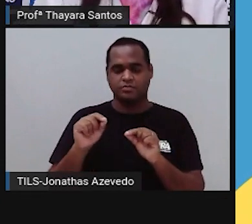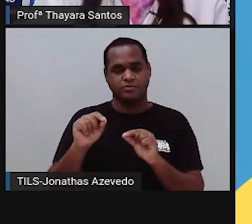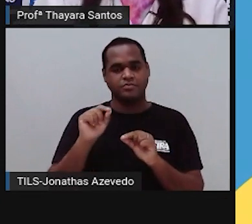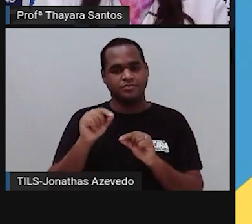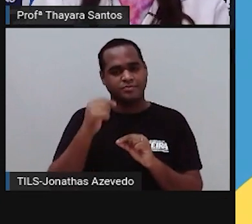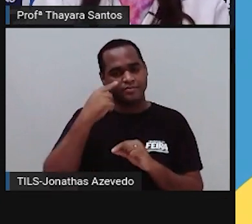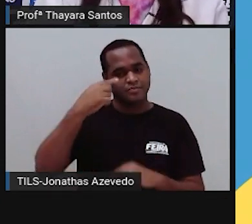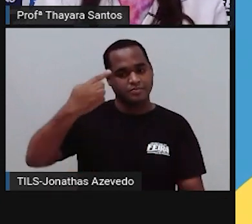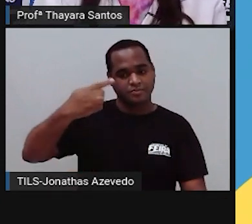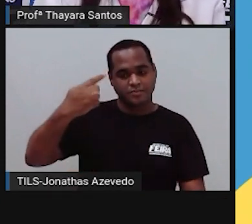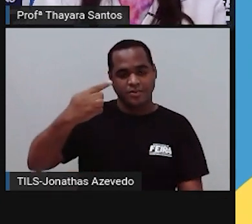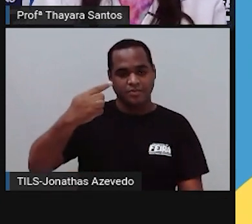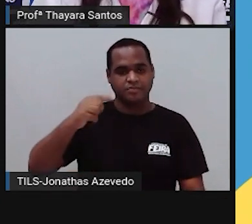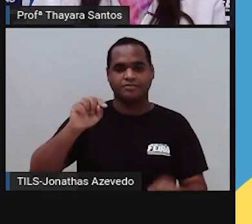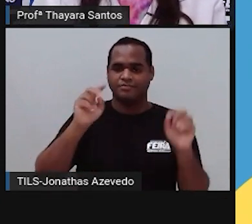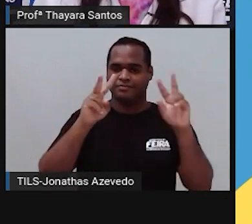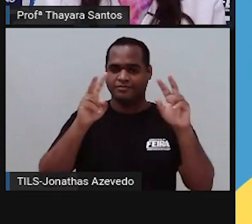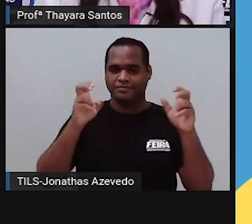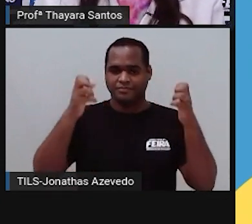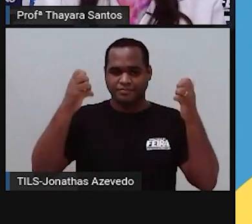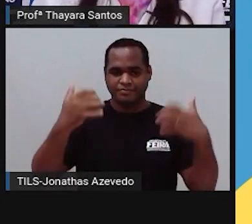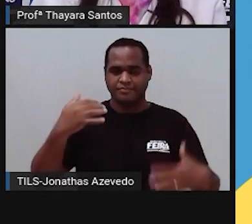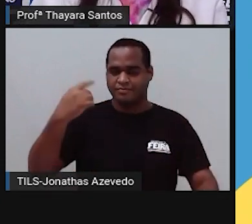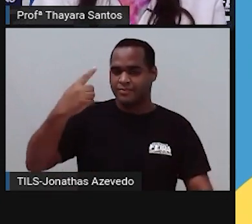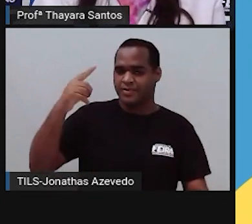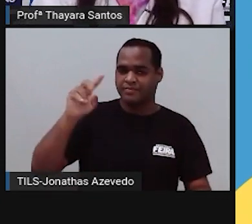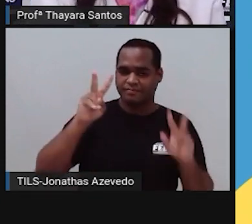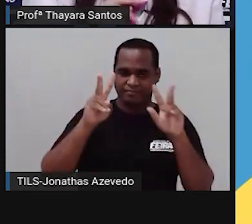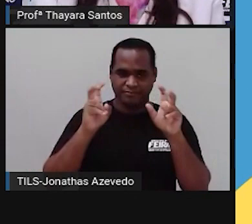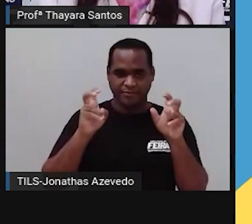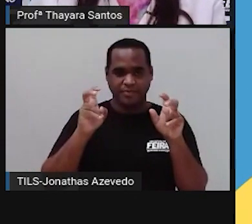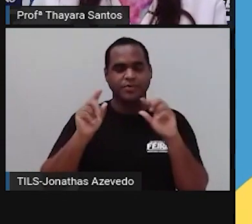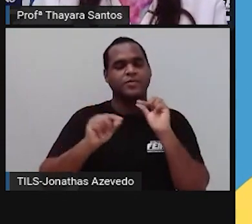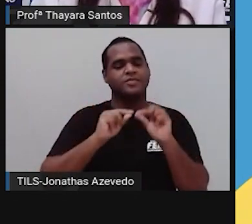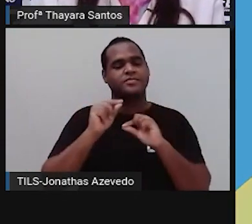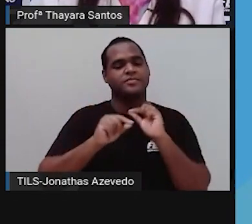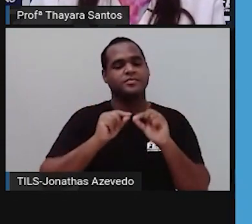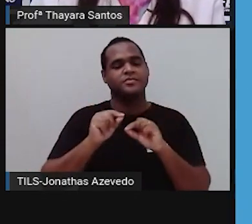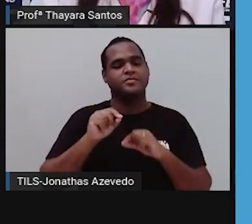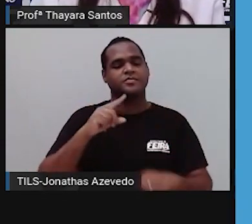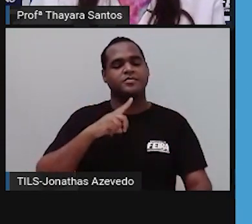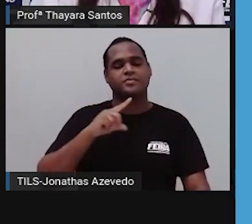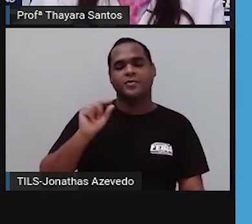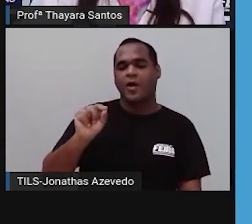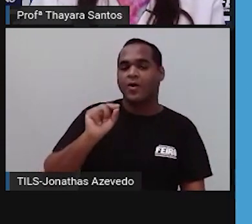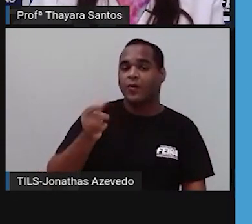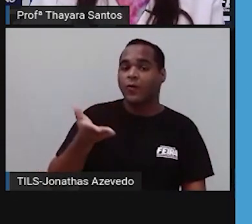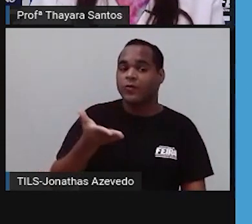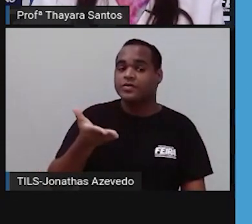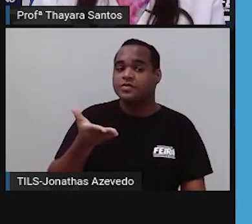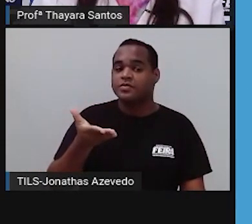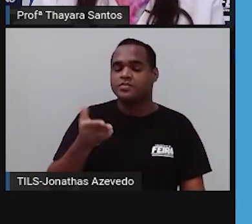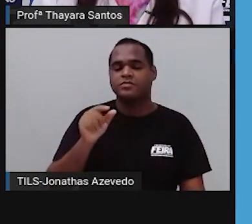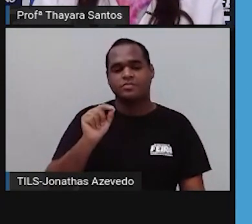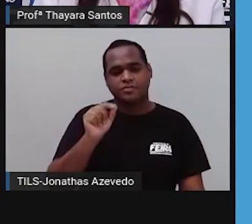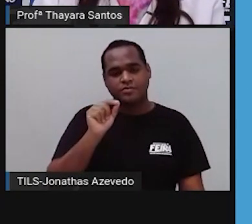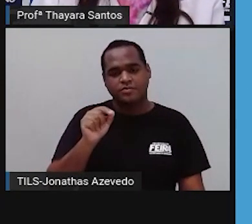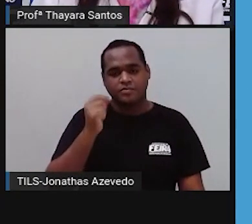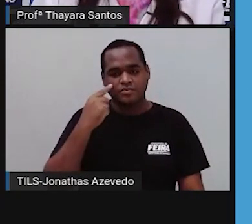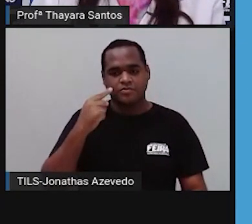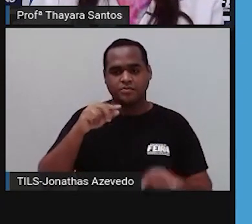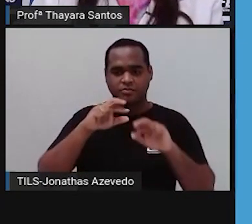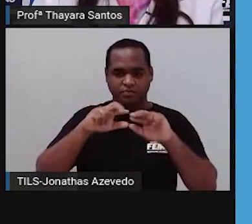primeiro slide, que eu sempre coloco para vocês o tema da aula. Mas vamos lá. Na aula de hoje, a gente vai estudar sobre as fases